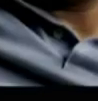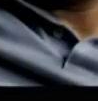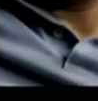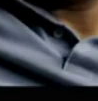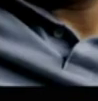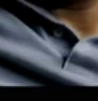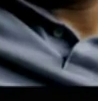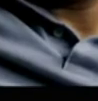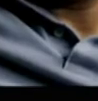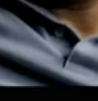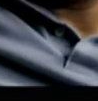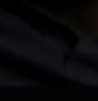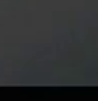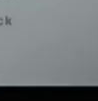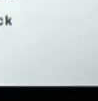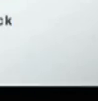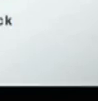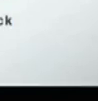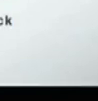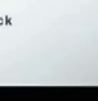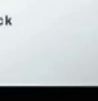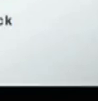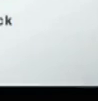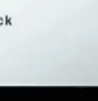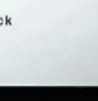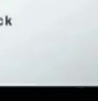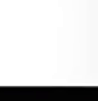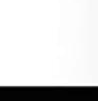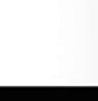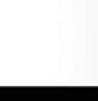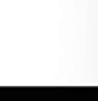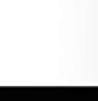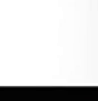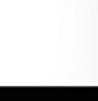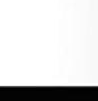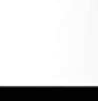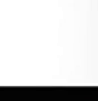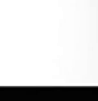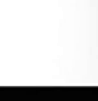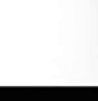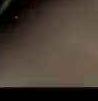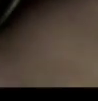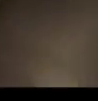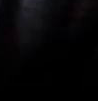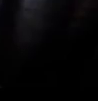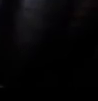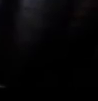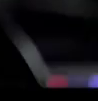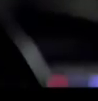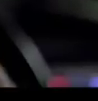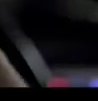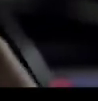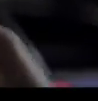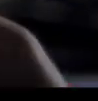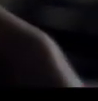está a fim de pagar? Converse com seus filhos. Dê atenção. Oriente. Crack. É possível vencer.